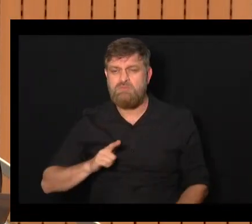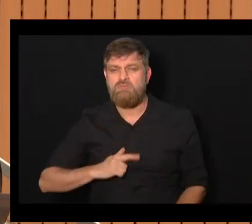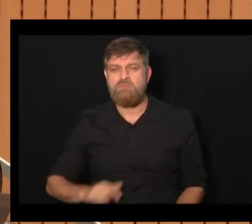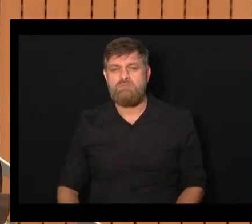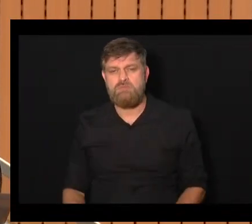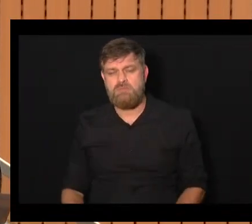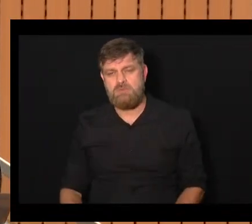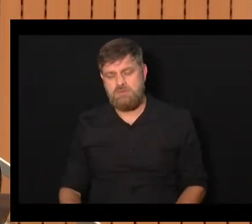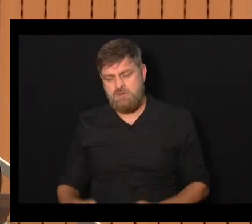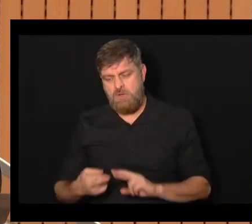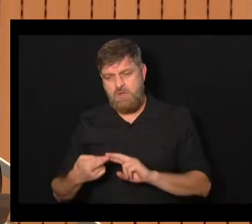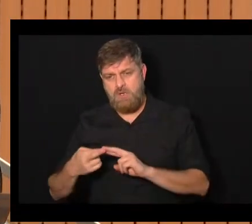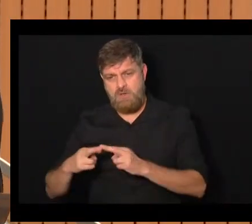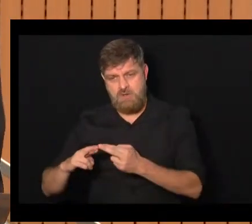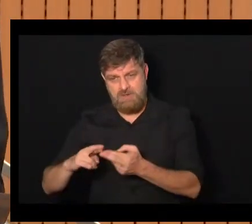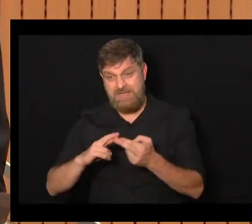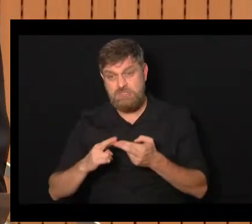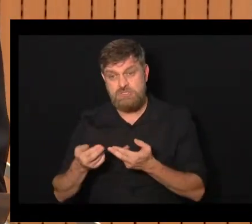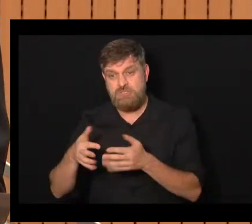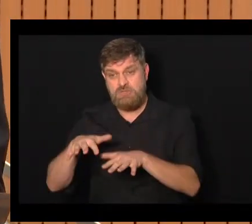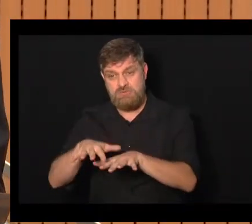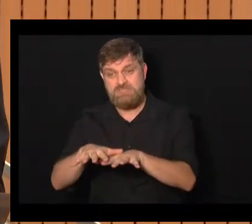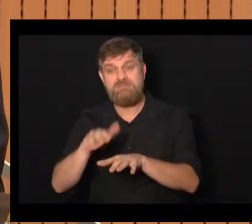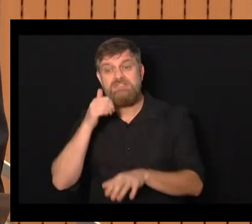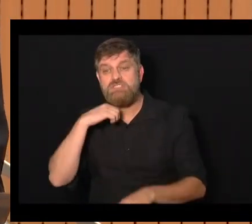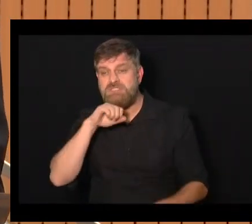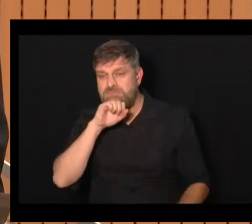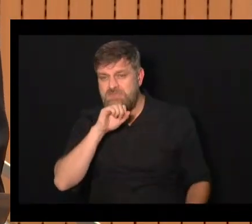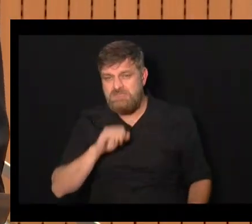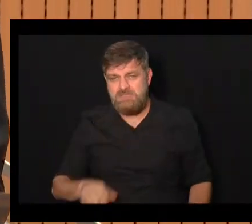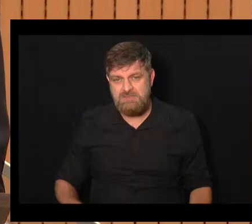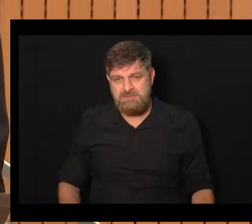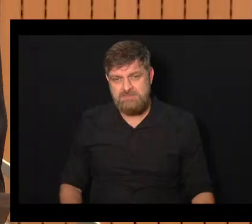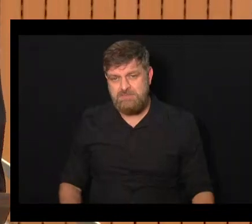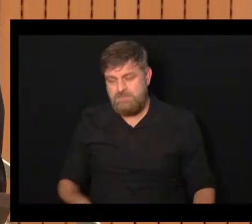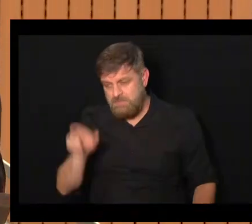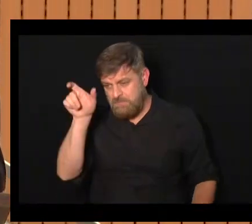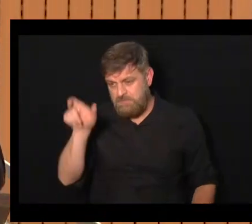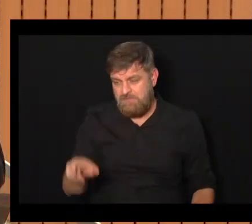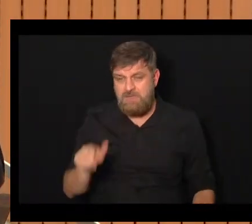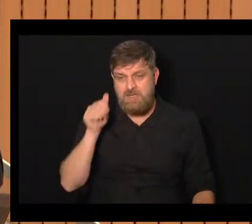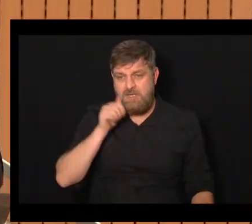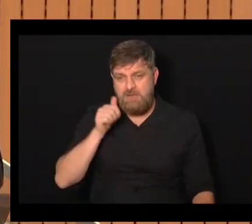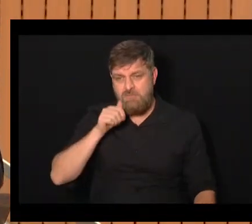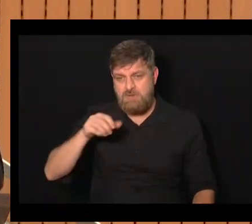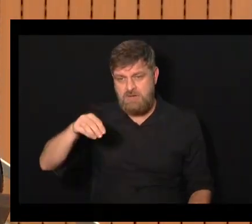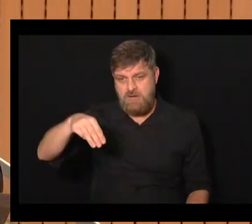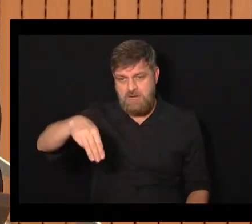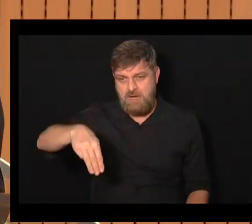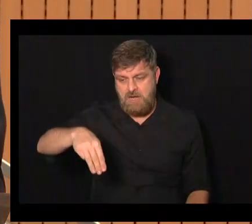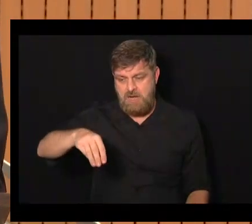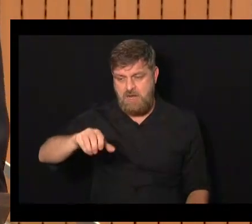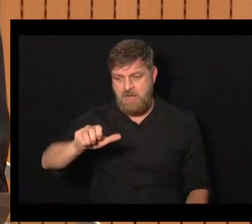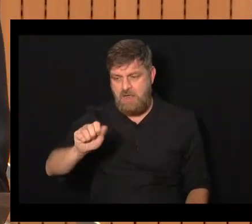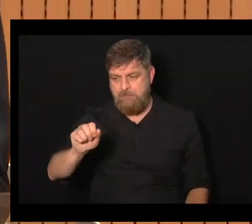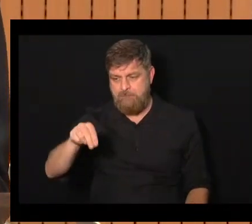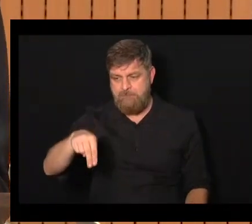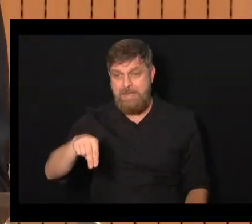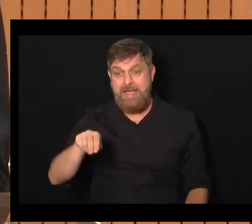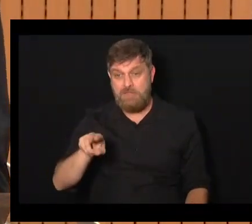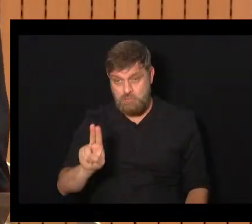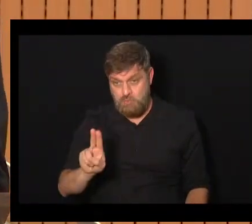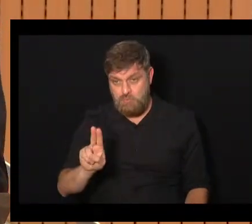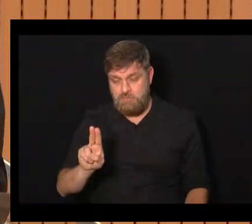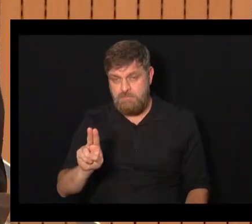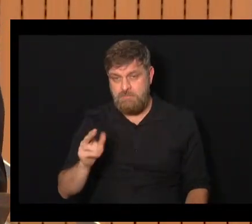rede inclusiva de mães, na pessoa da Manu, que solicitou, então,